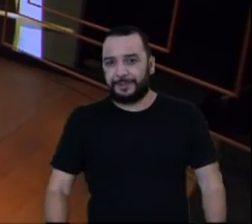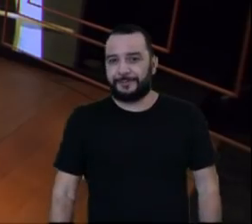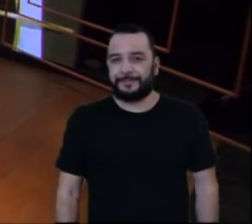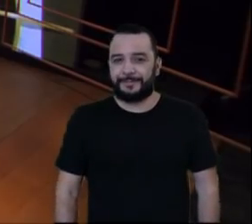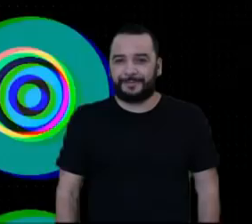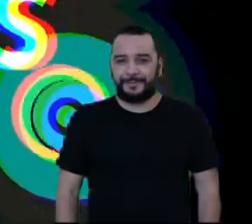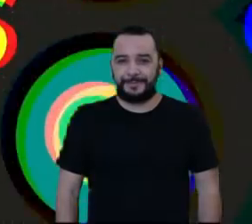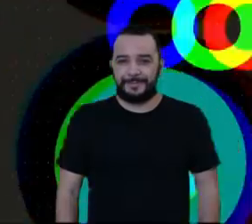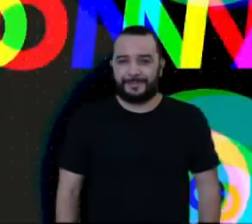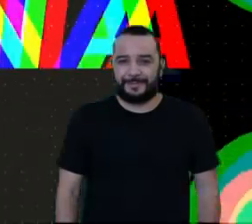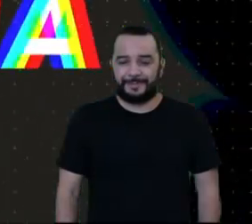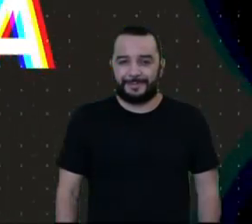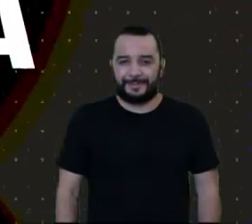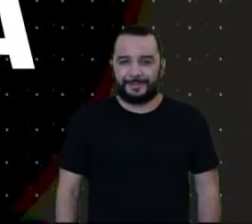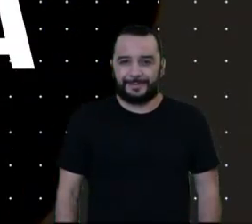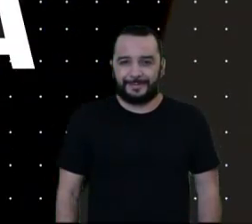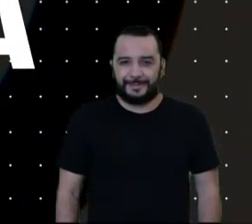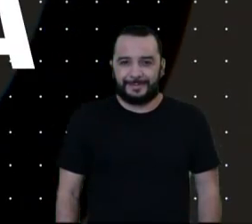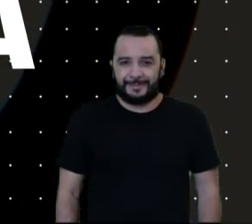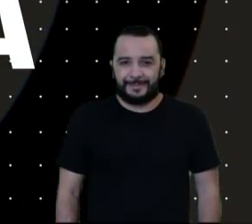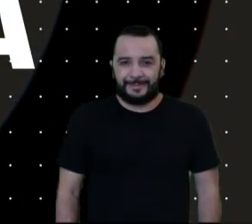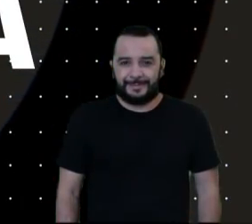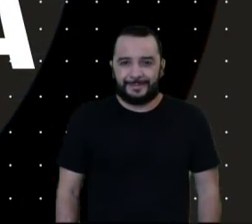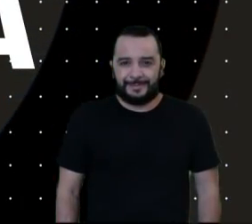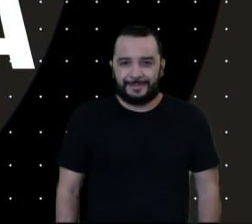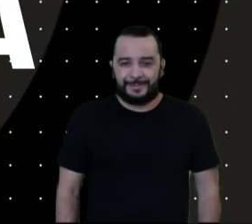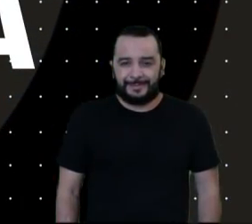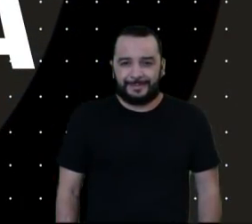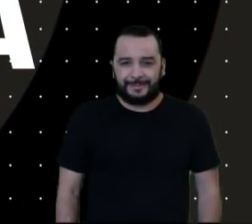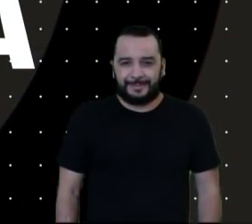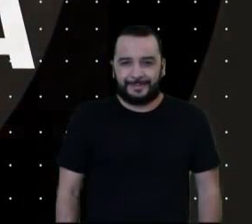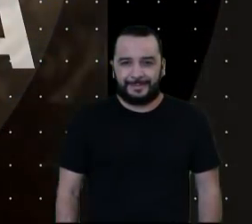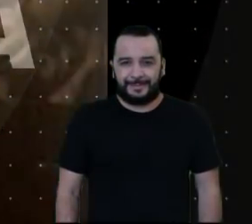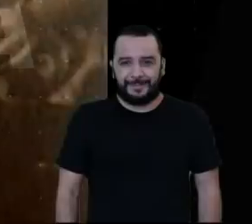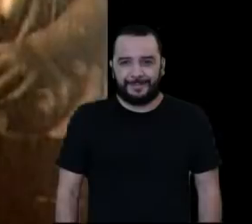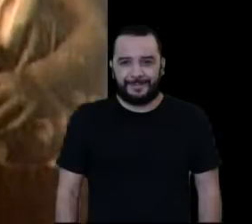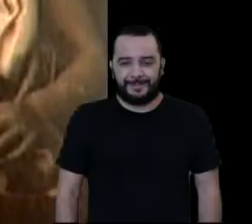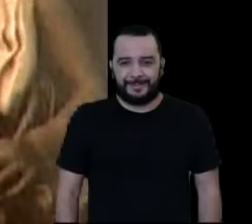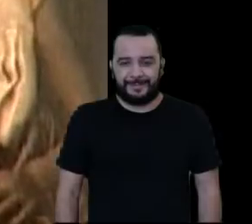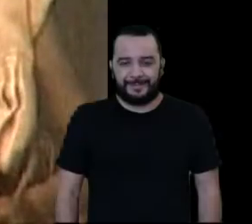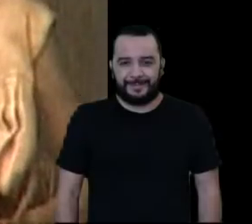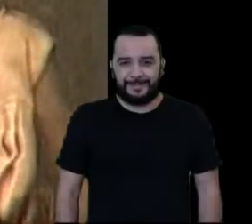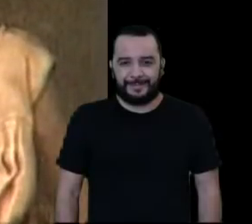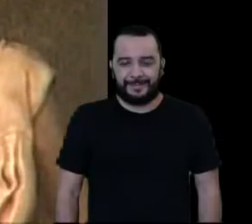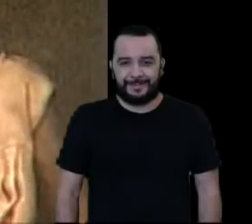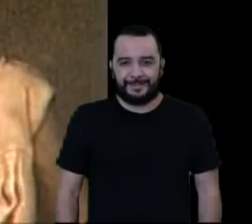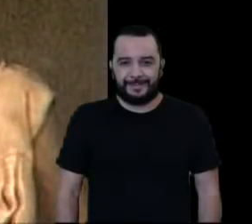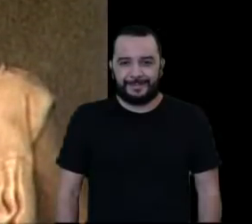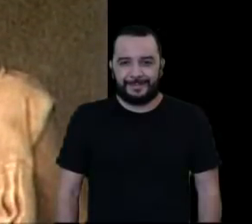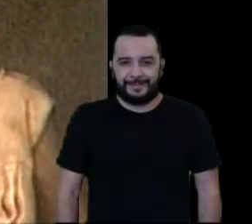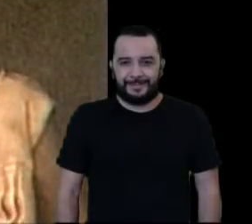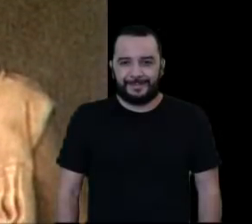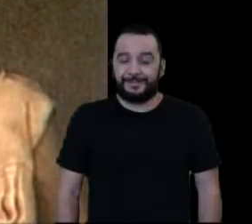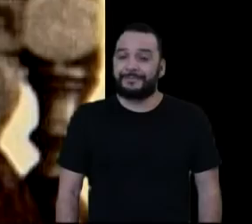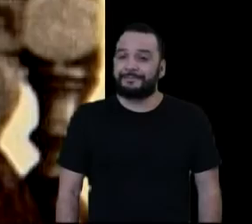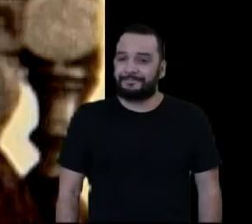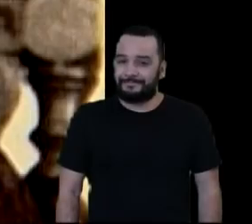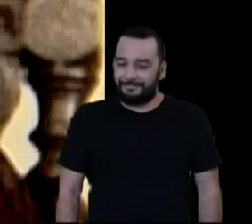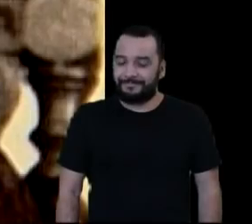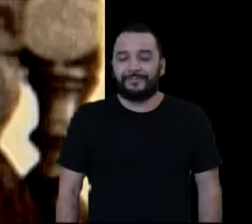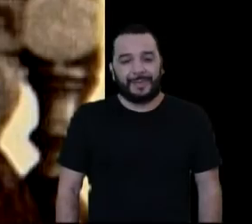senti uma privilegiada de ser instrumento da nossa arte e de poder ajudar as pessoas, auxiliar